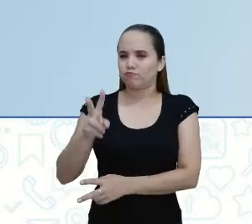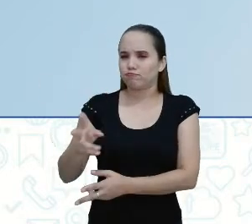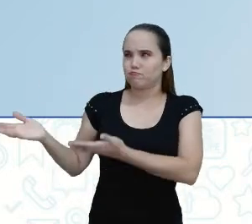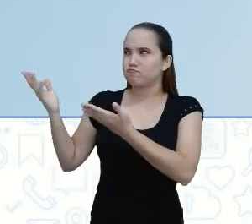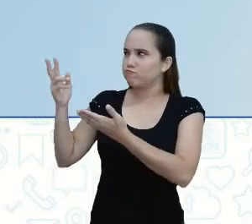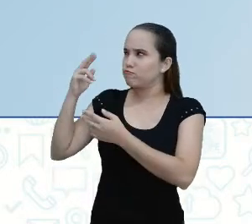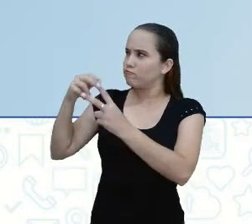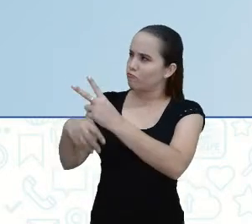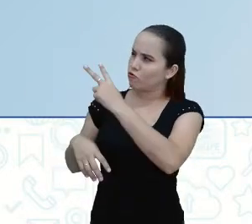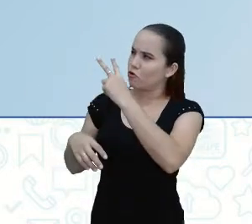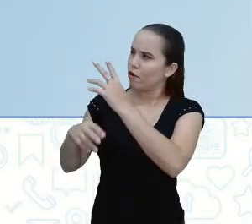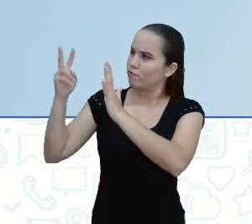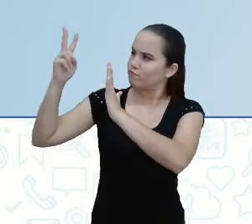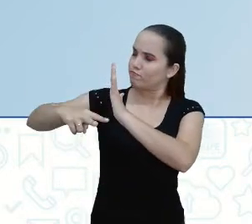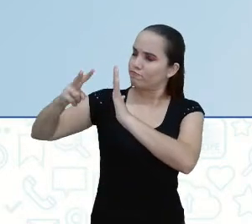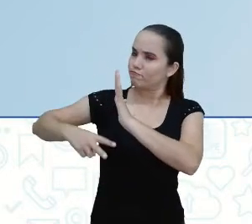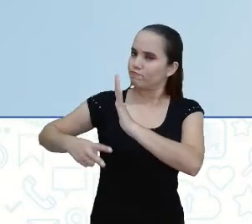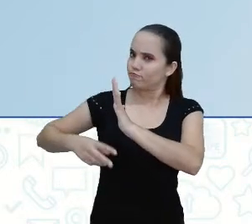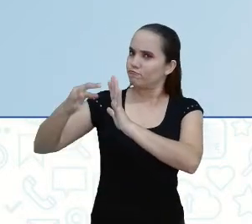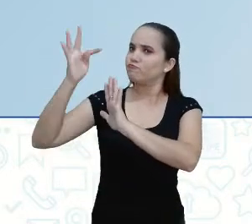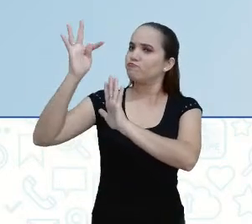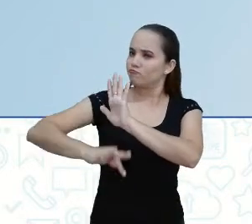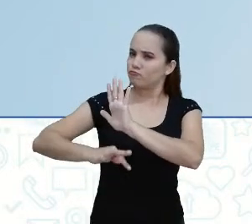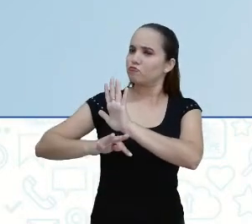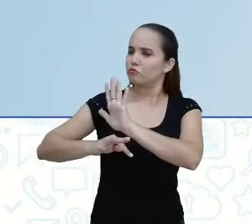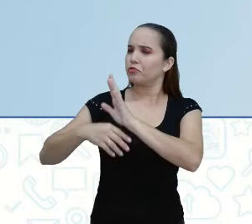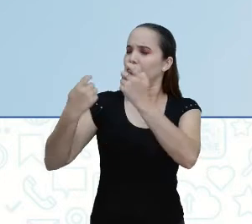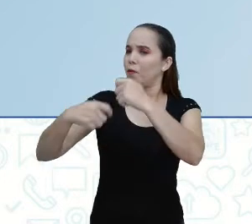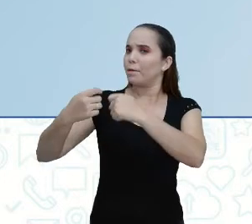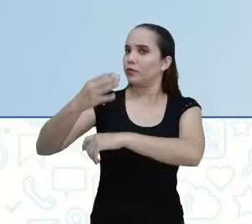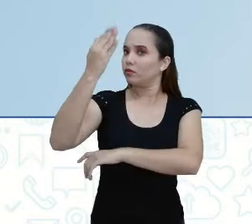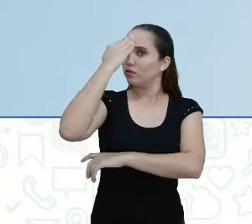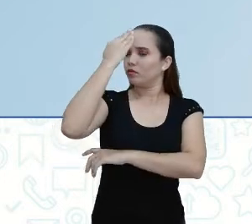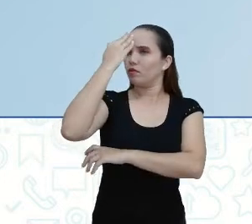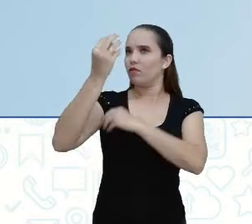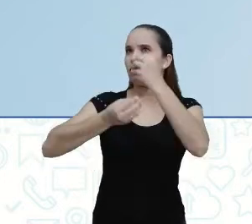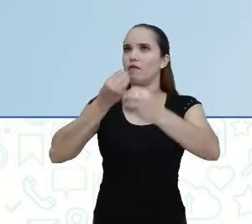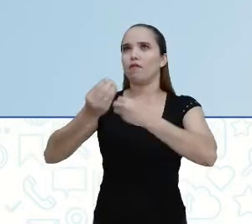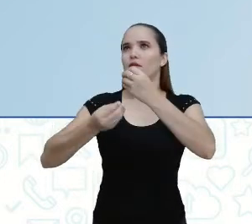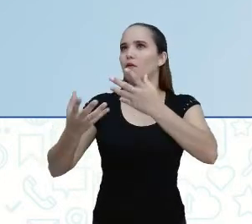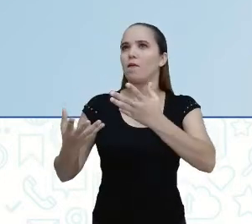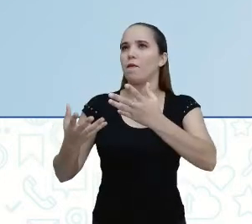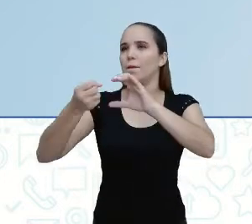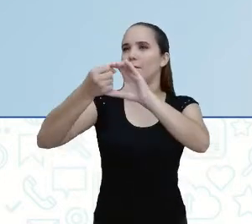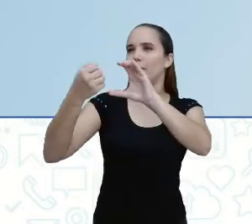tenha conhecimento de características específicas daquela pessoa que